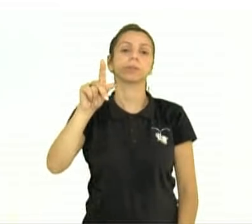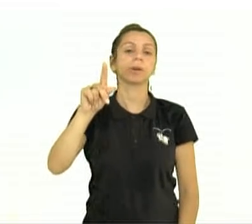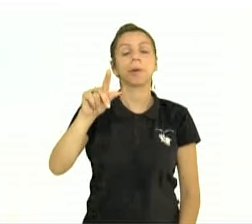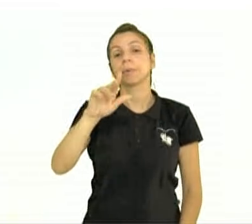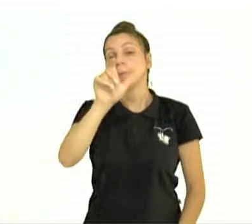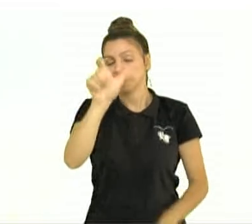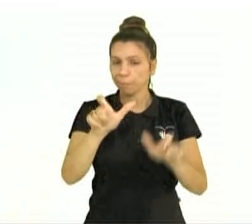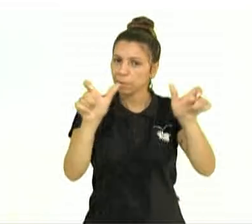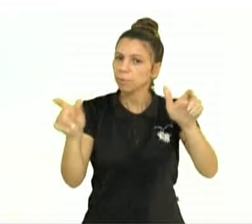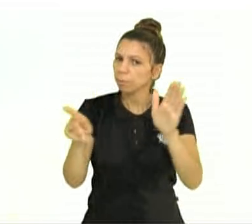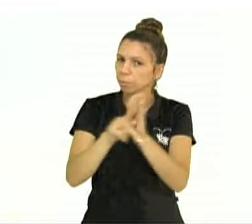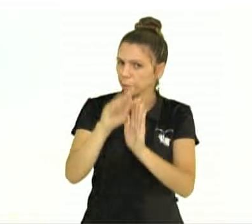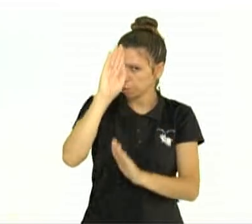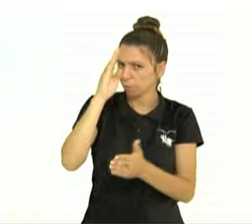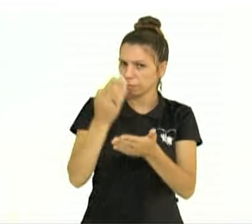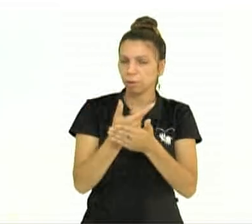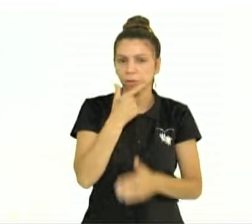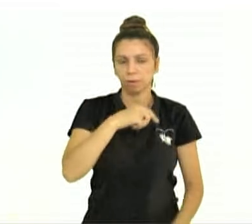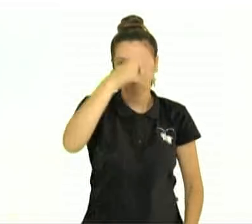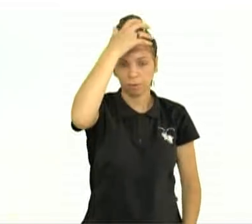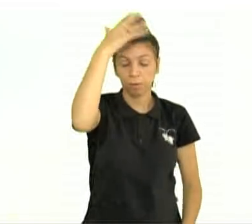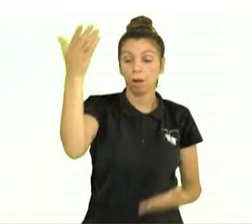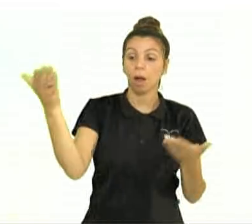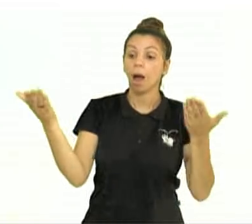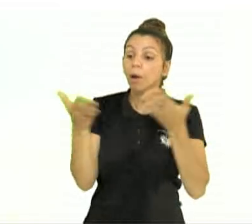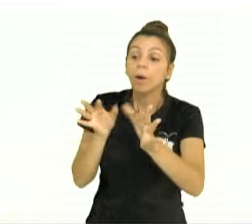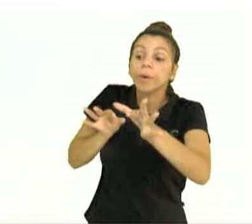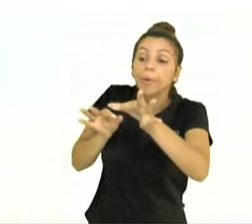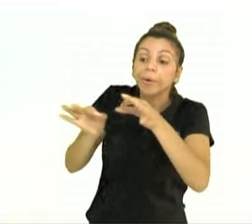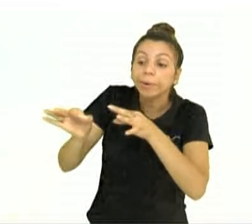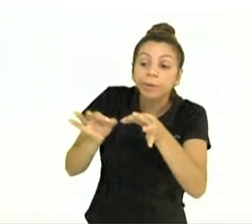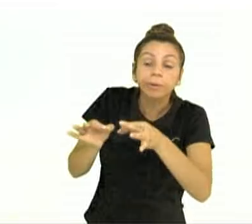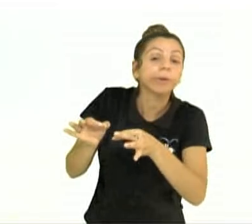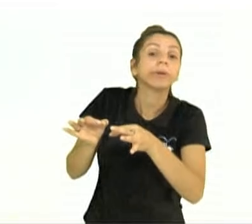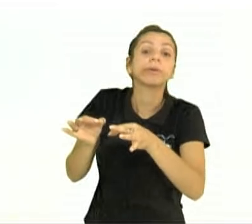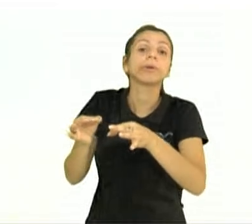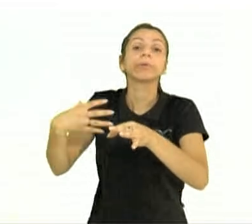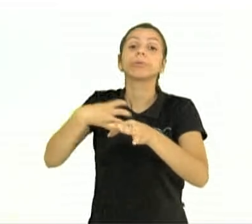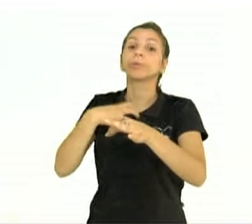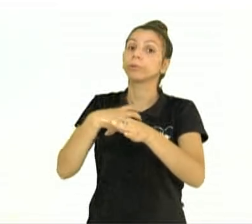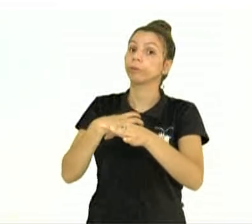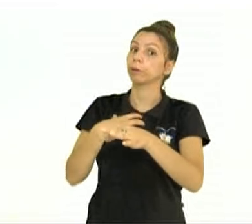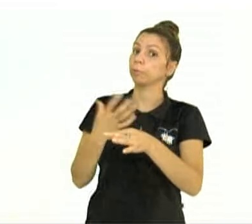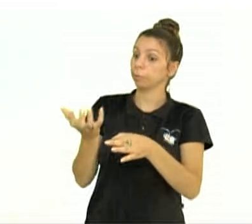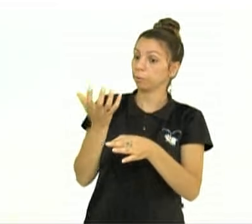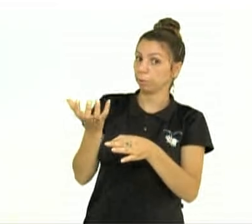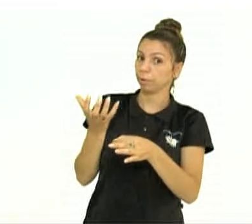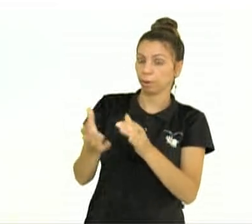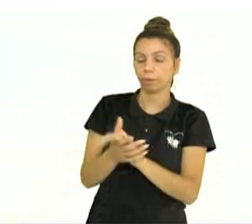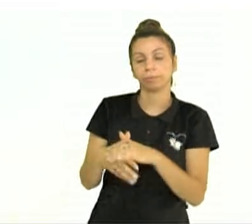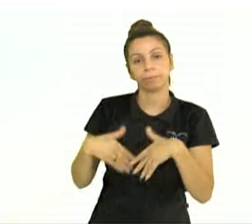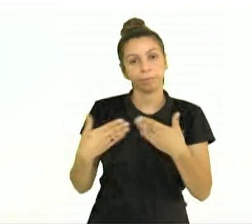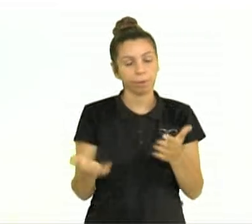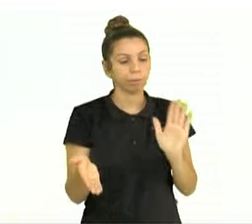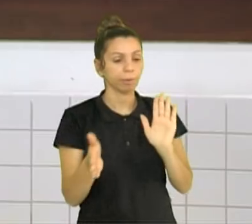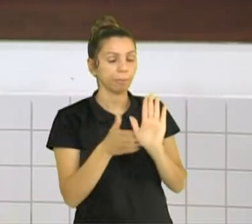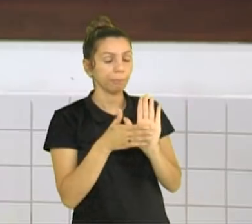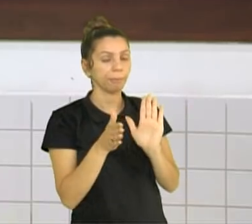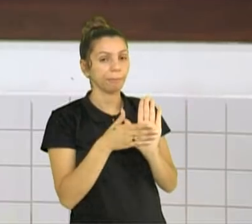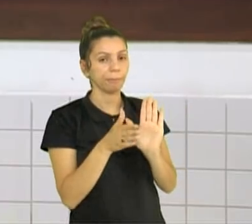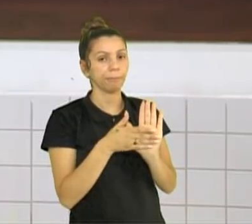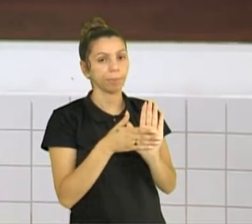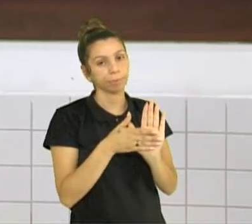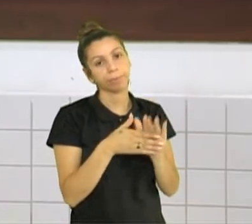sua confiança. E olha só, agora montem do jeito que eu quero essa Constituição. Propuseram, provavelmente ele também